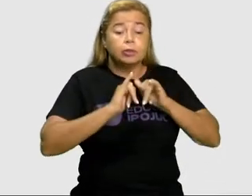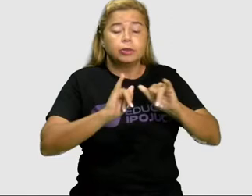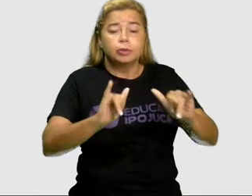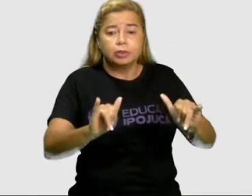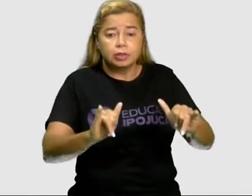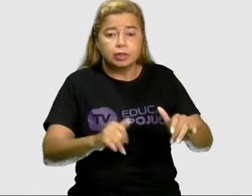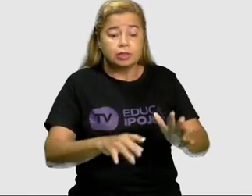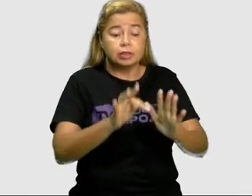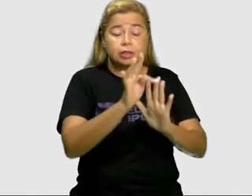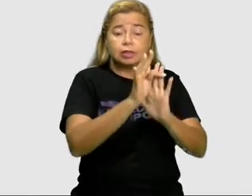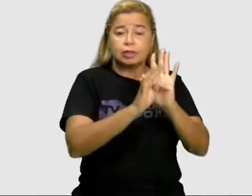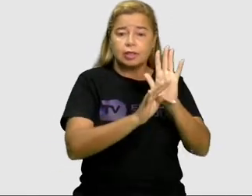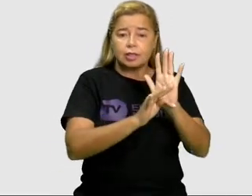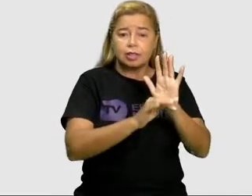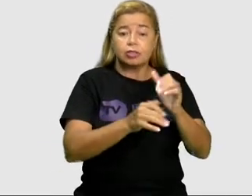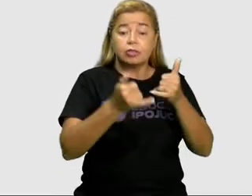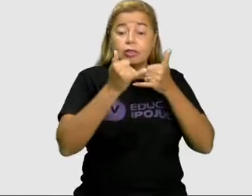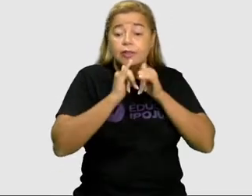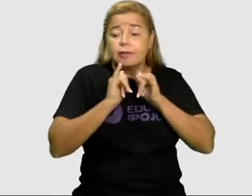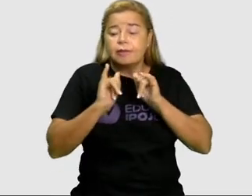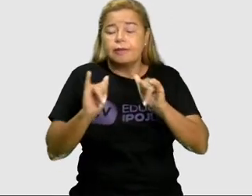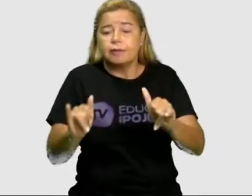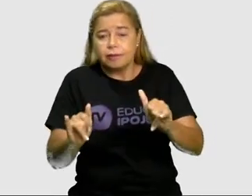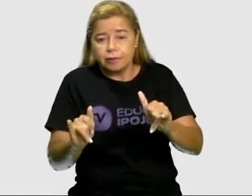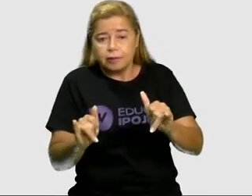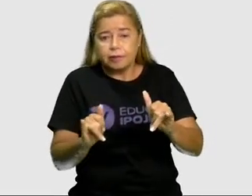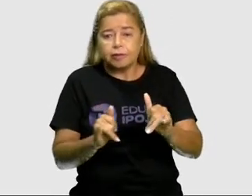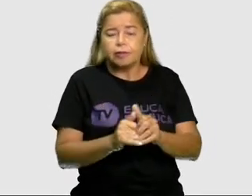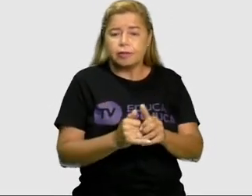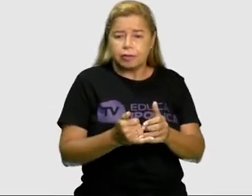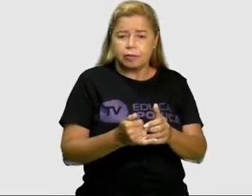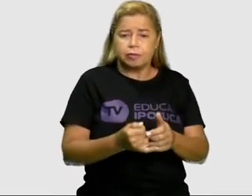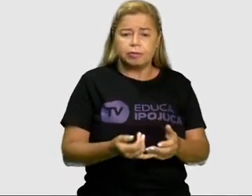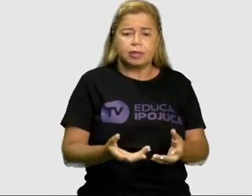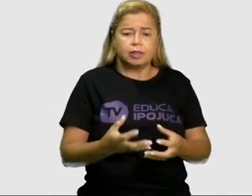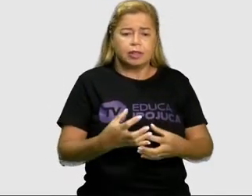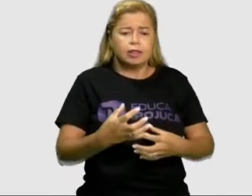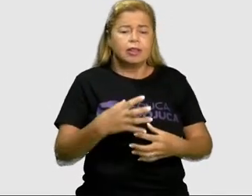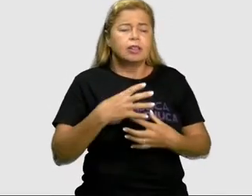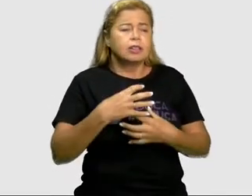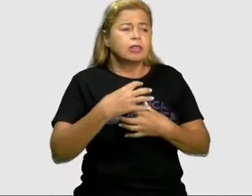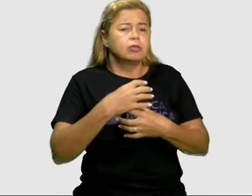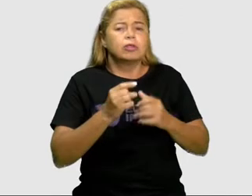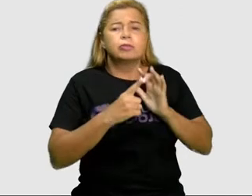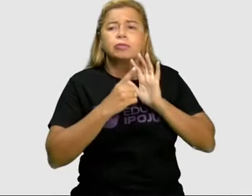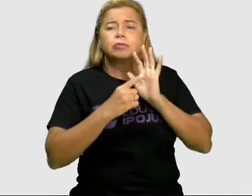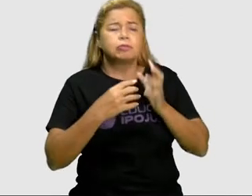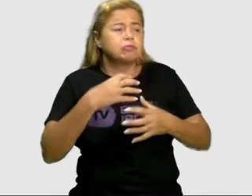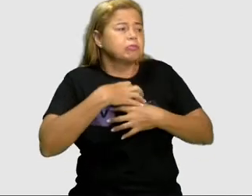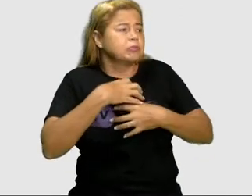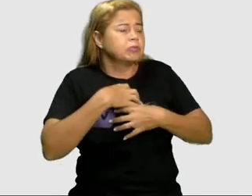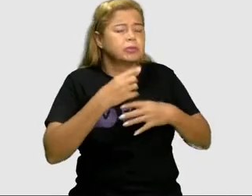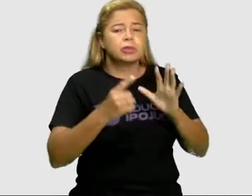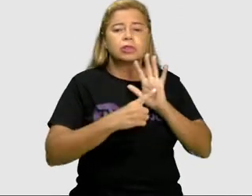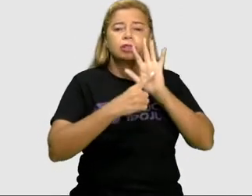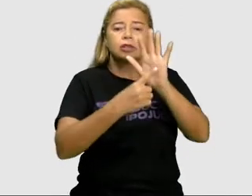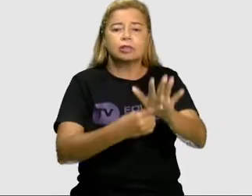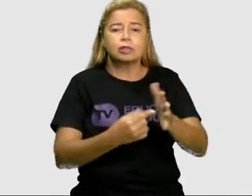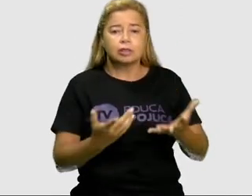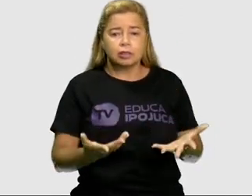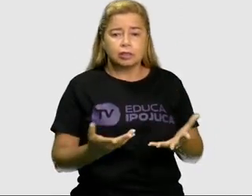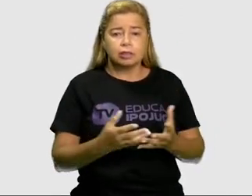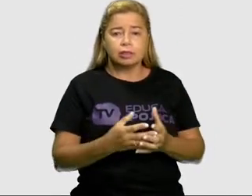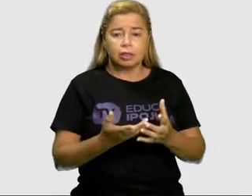Claros Eles transmitem diretamente o que ele quer expressar para nós leitores e